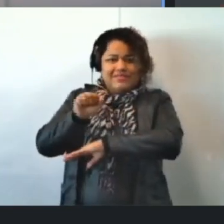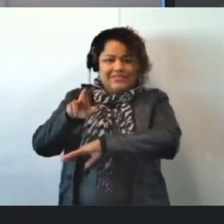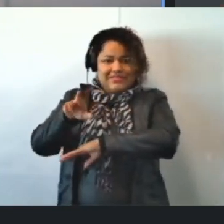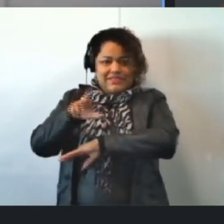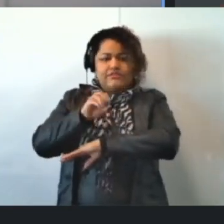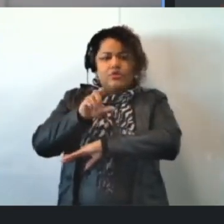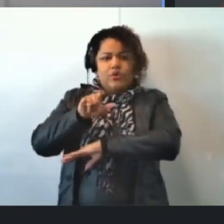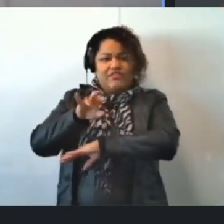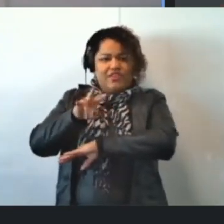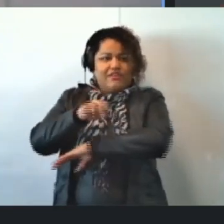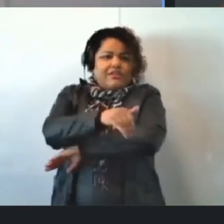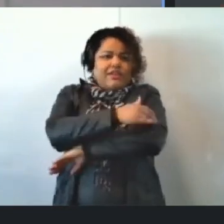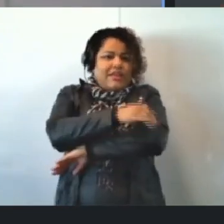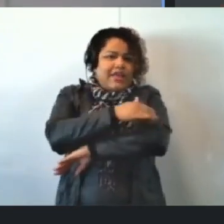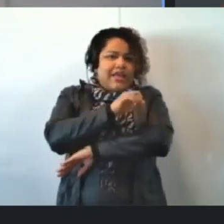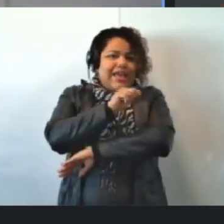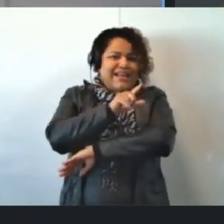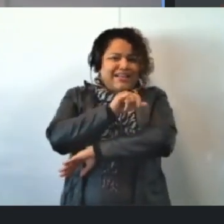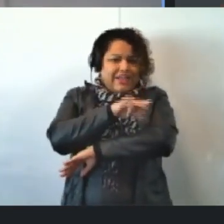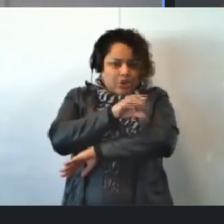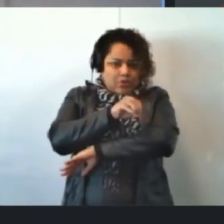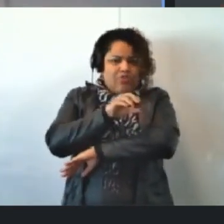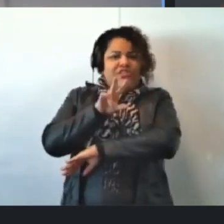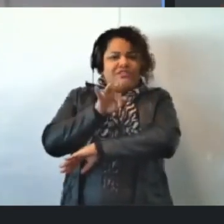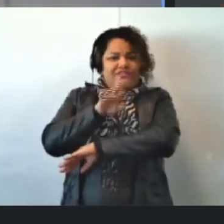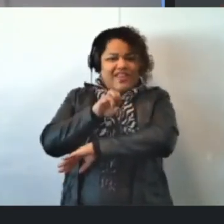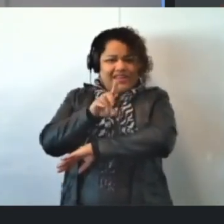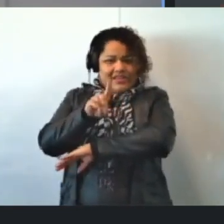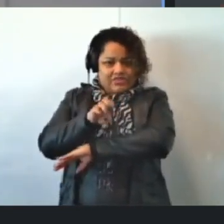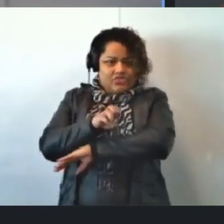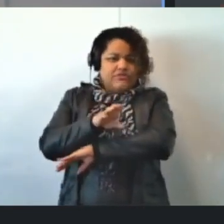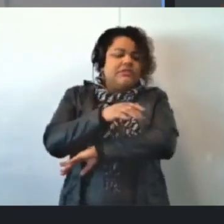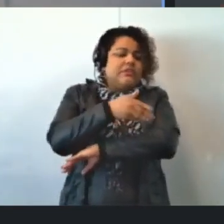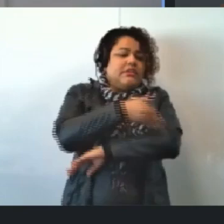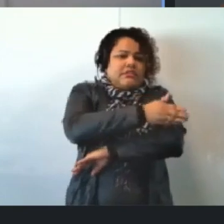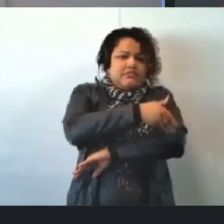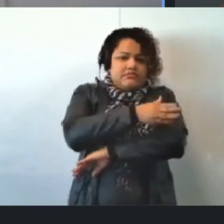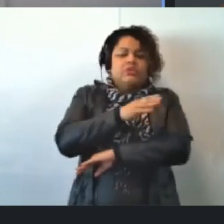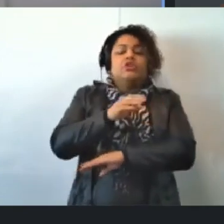Oliveira e Rua dos Sociais, no bairro Jardim Vitória. Data, dia